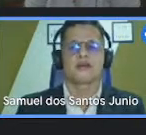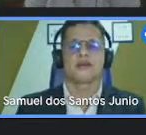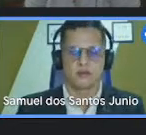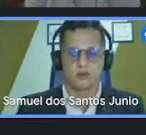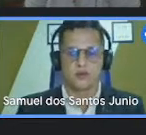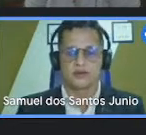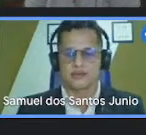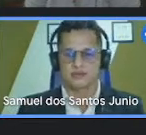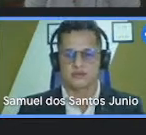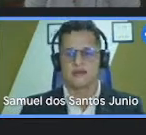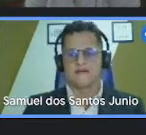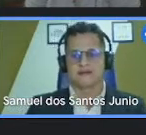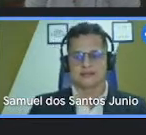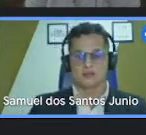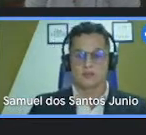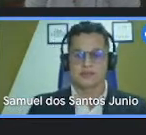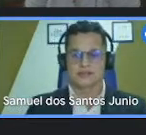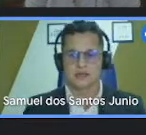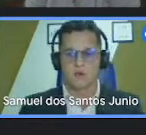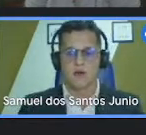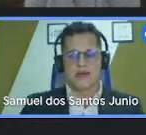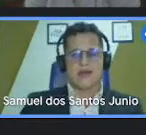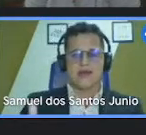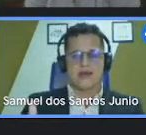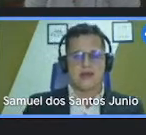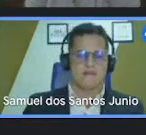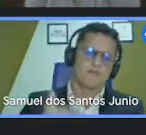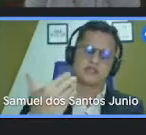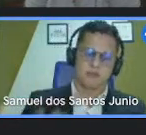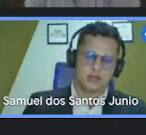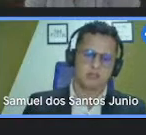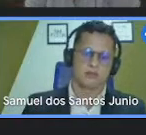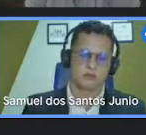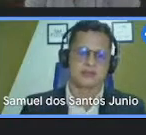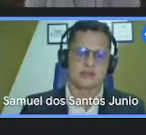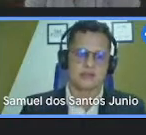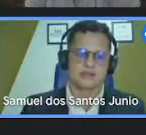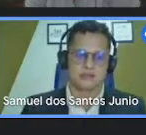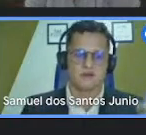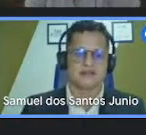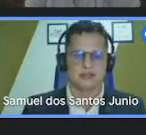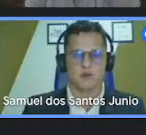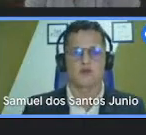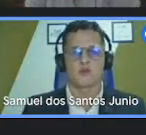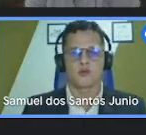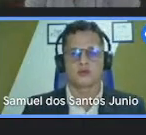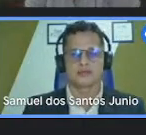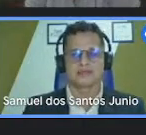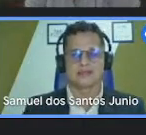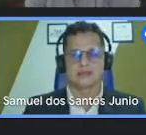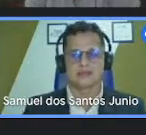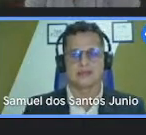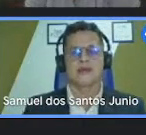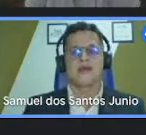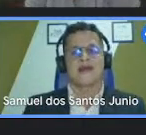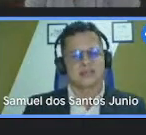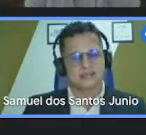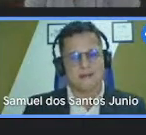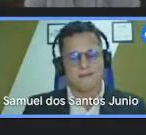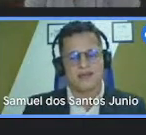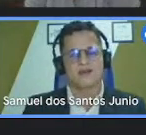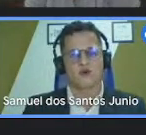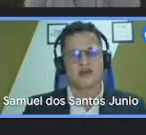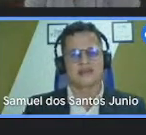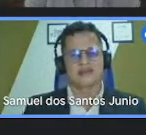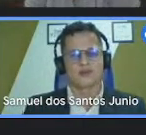que o orientador tem que fazer a submissão, principalmente para os que estão fazendo algum curso à distância, a gente